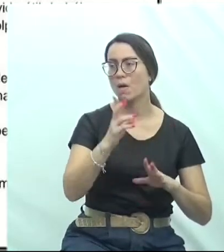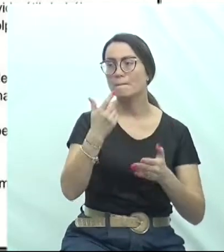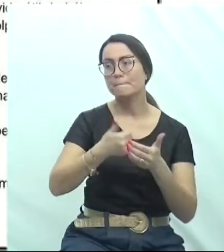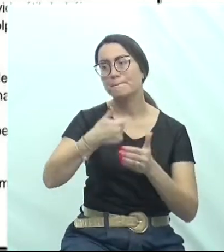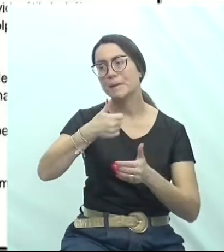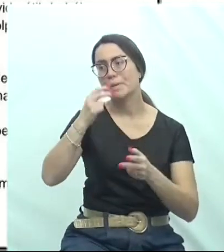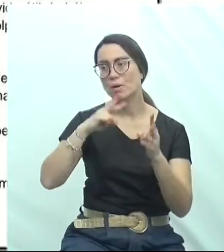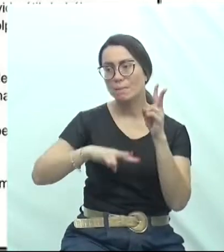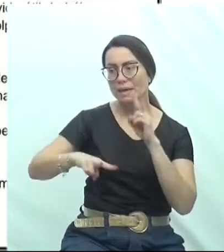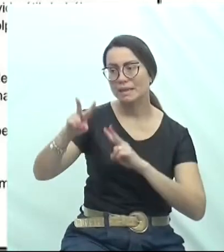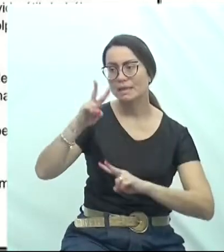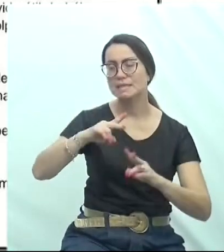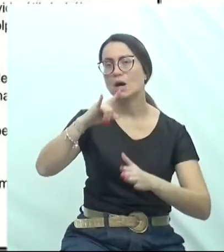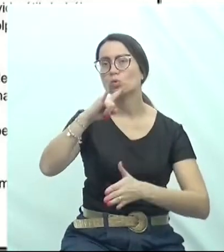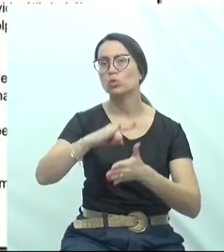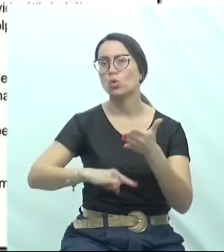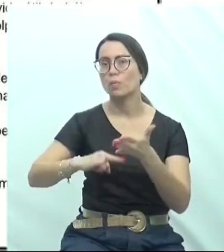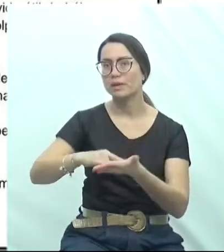a documentação enviada